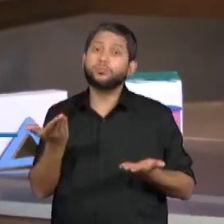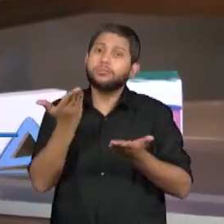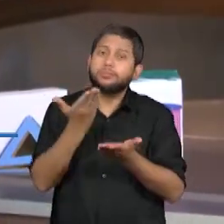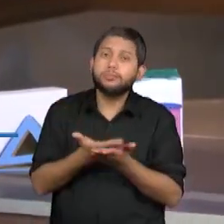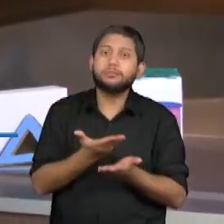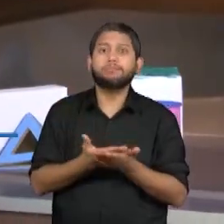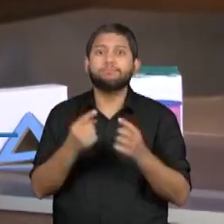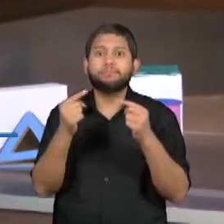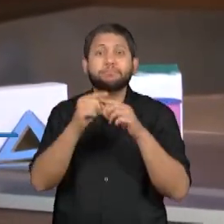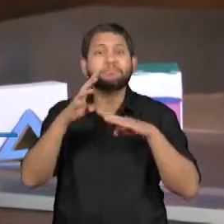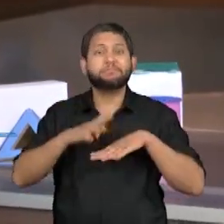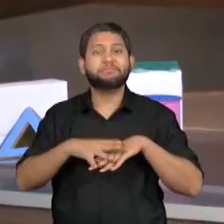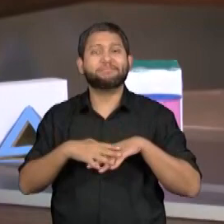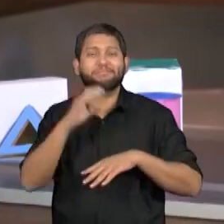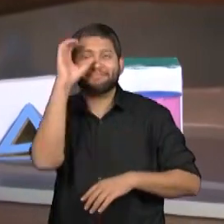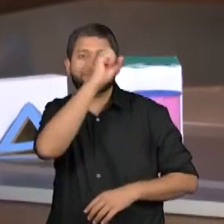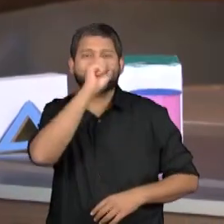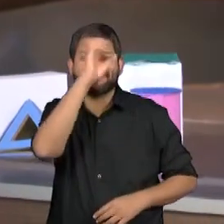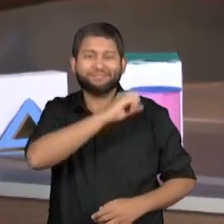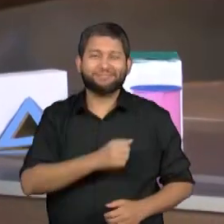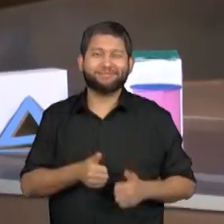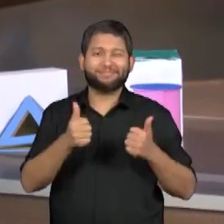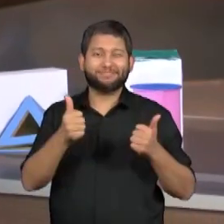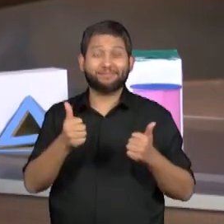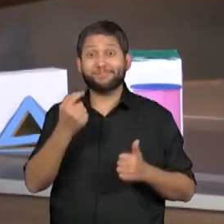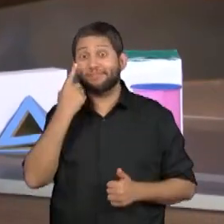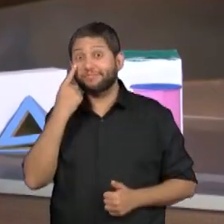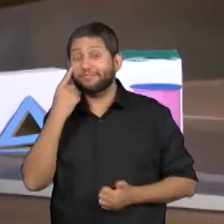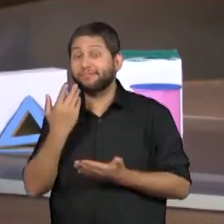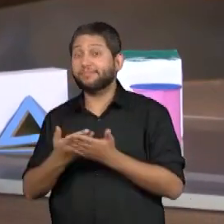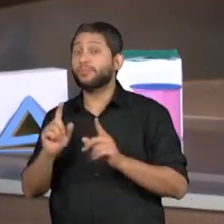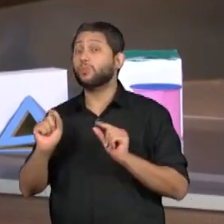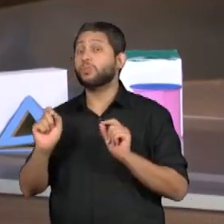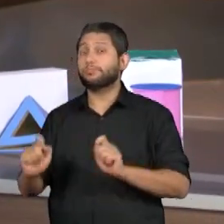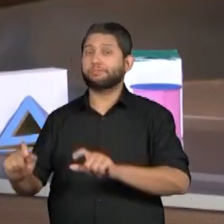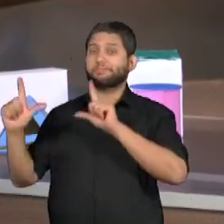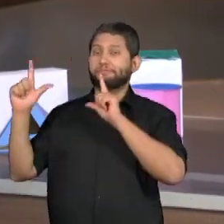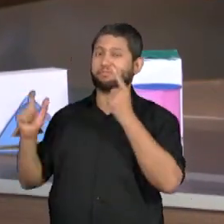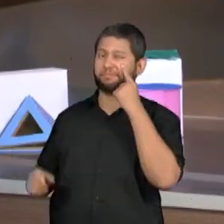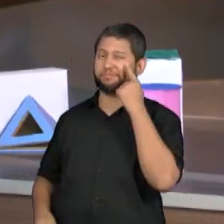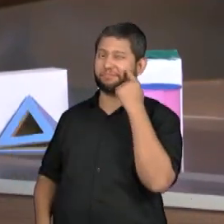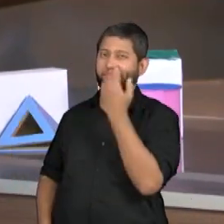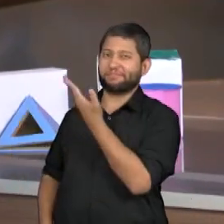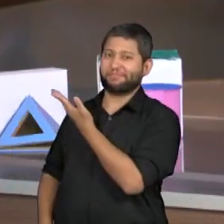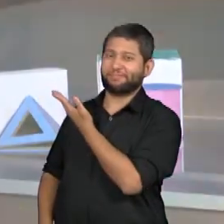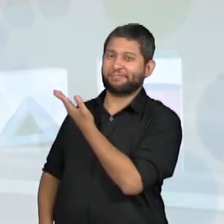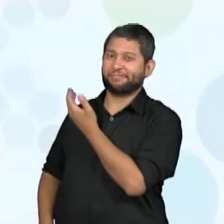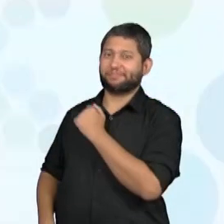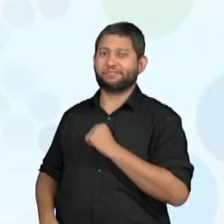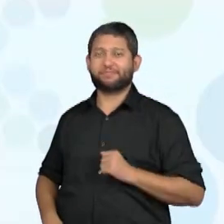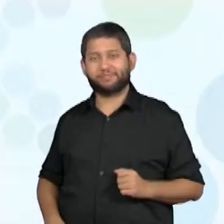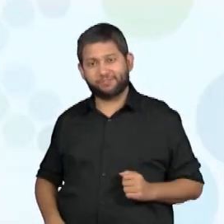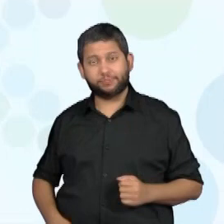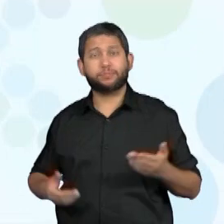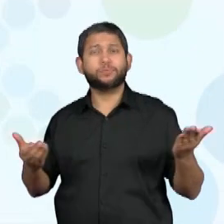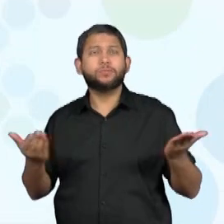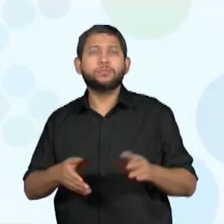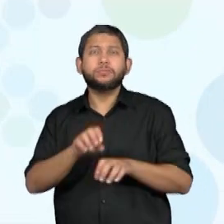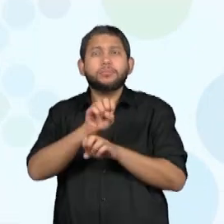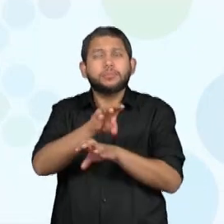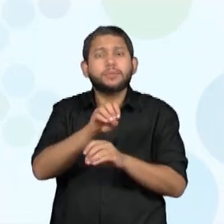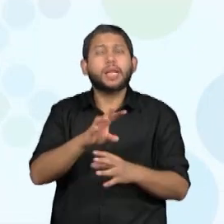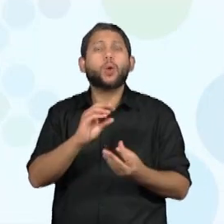de matemática. Vamos dar uma olhadinha no nome dessa aula? Olha só, nós vamos trabalhar hoje